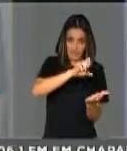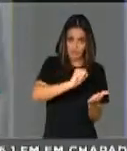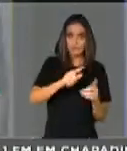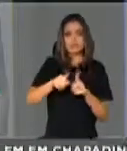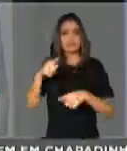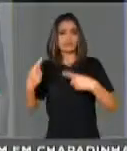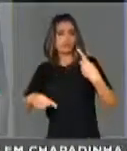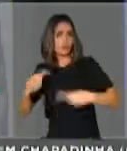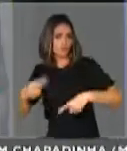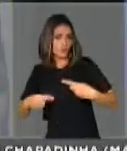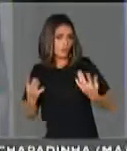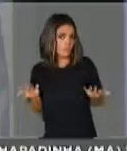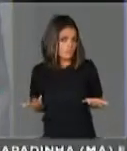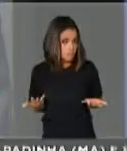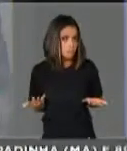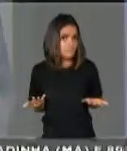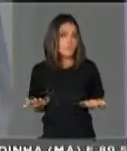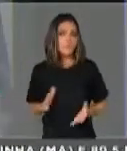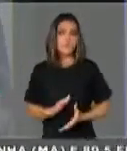debates e nas discussões.